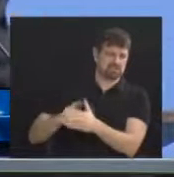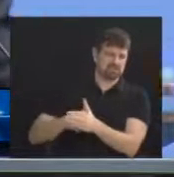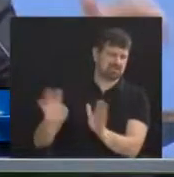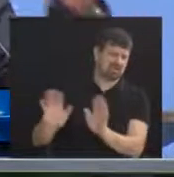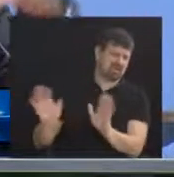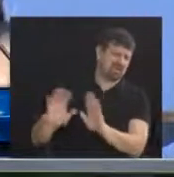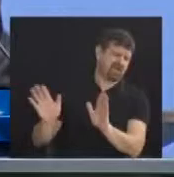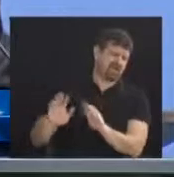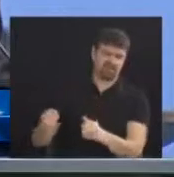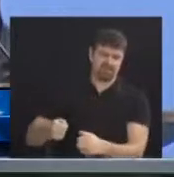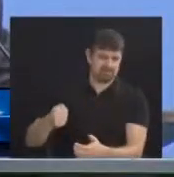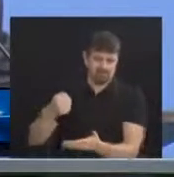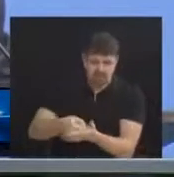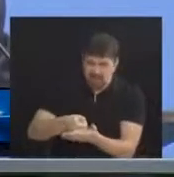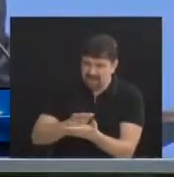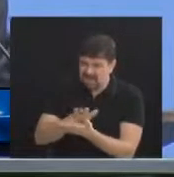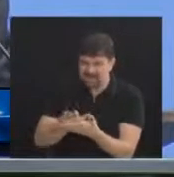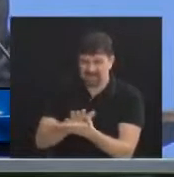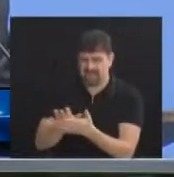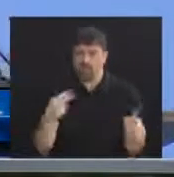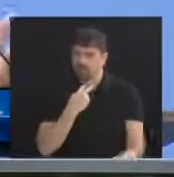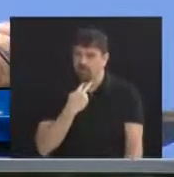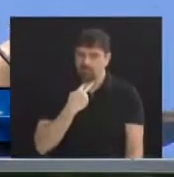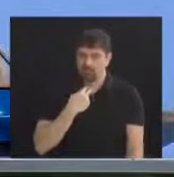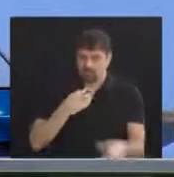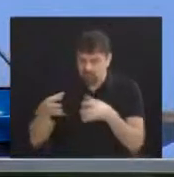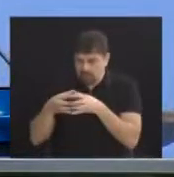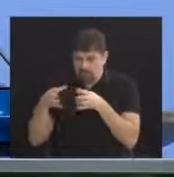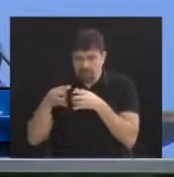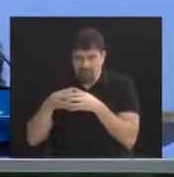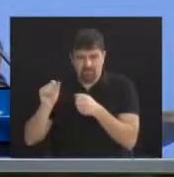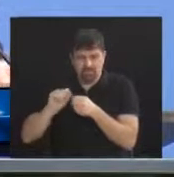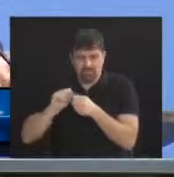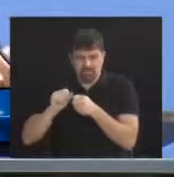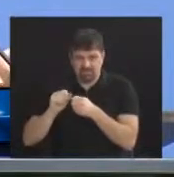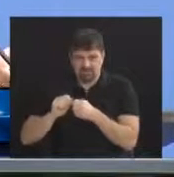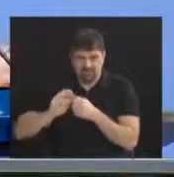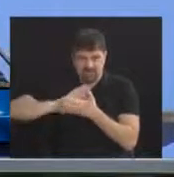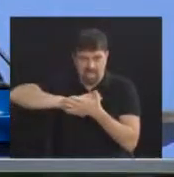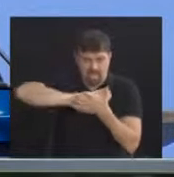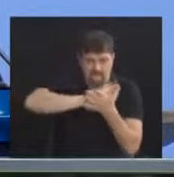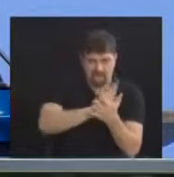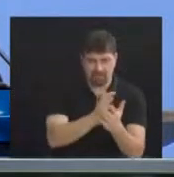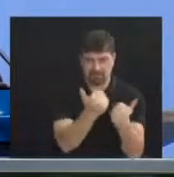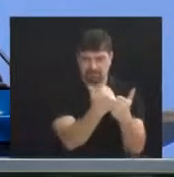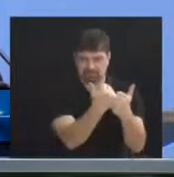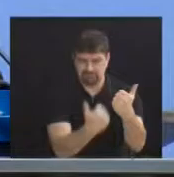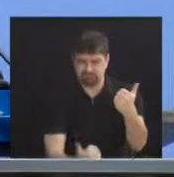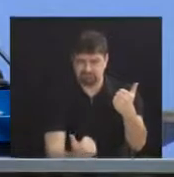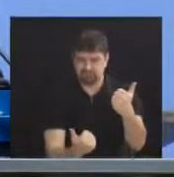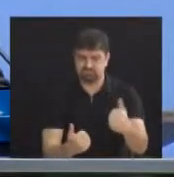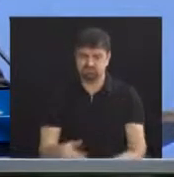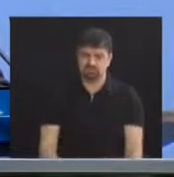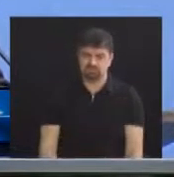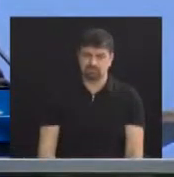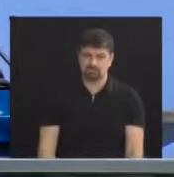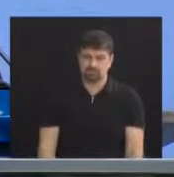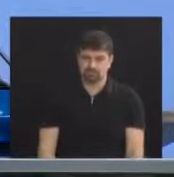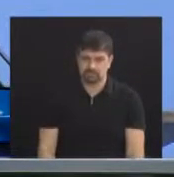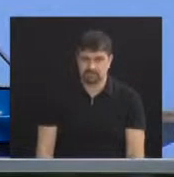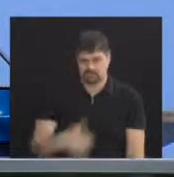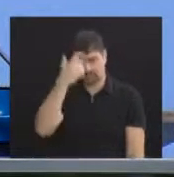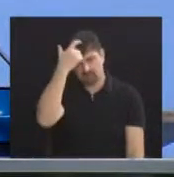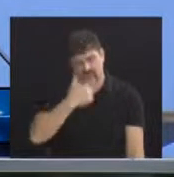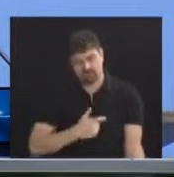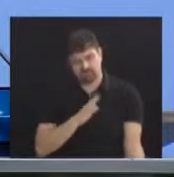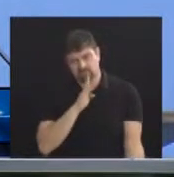que nós estávamos nadando no dinheiro naquele momento. Zé Carlos se mostra preocupado com a possível volta da CPMF, que agora